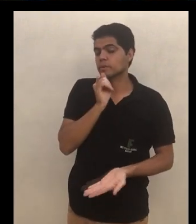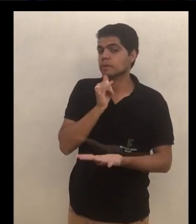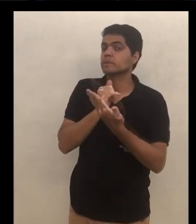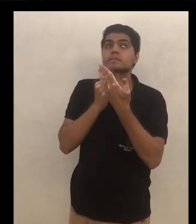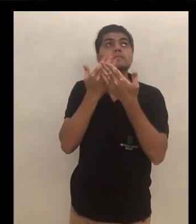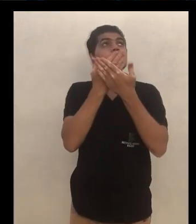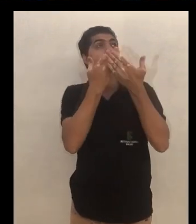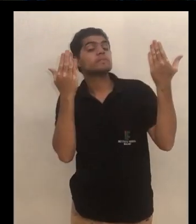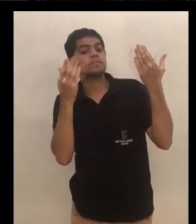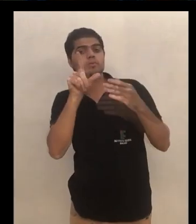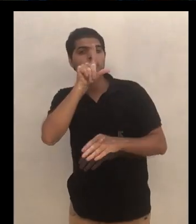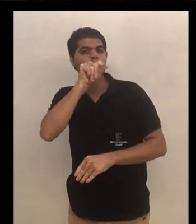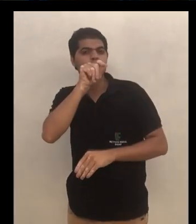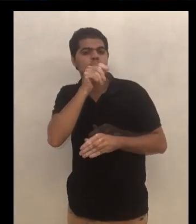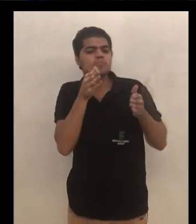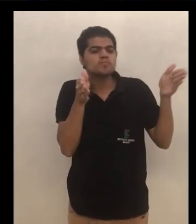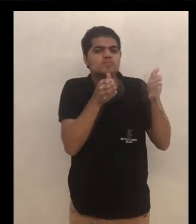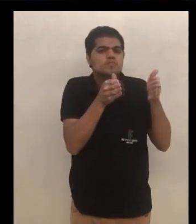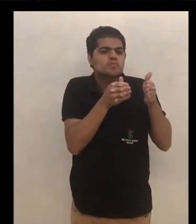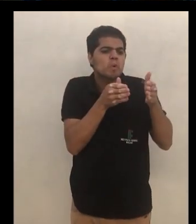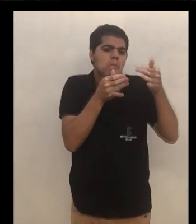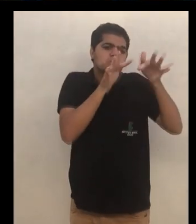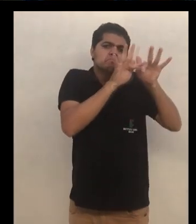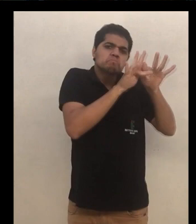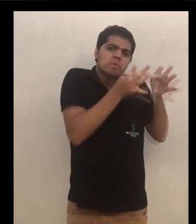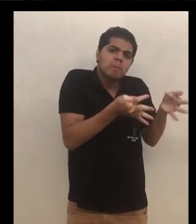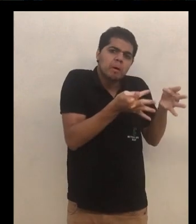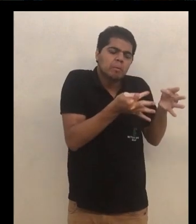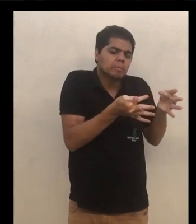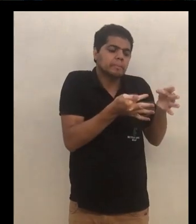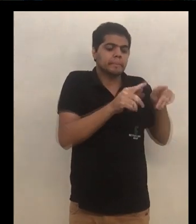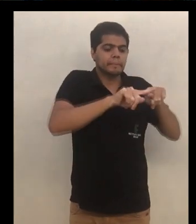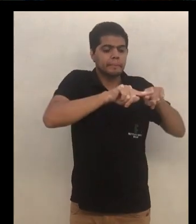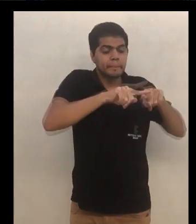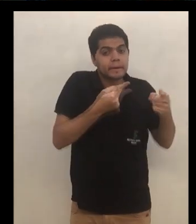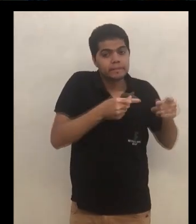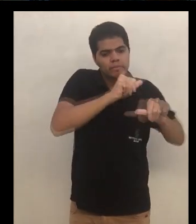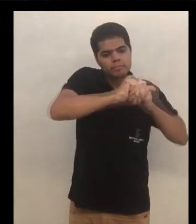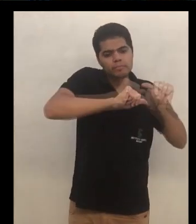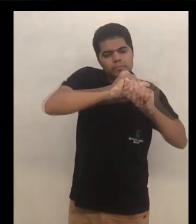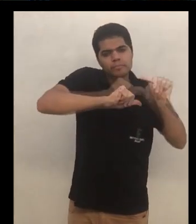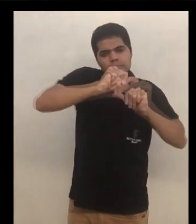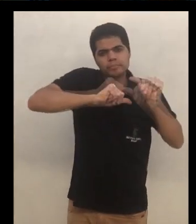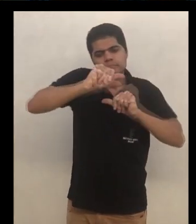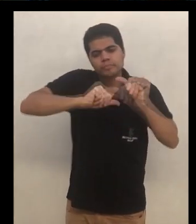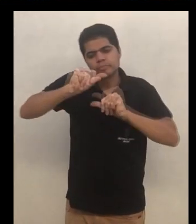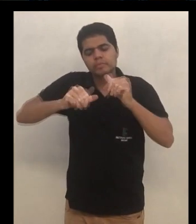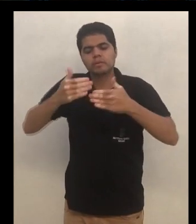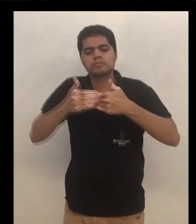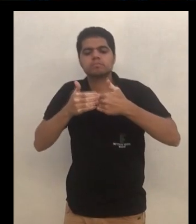sistema convencional e vai ser trabalhado com o sistema caipira. Se fosse orgânico, também daria certo.